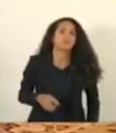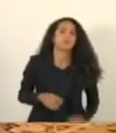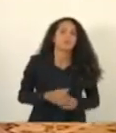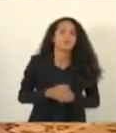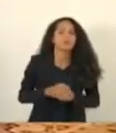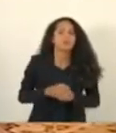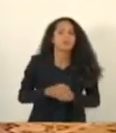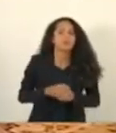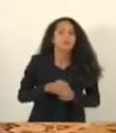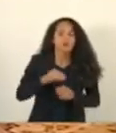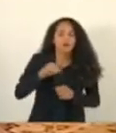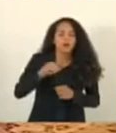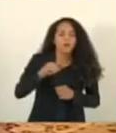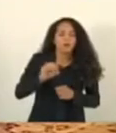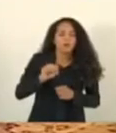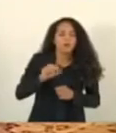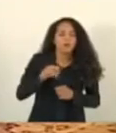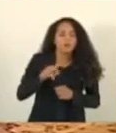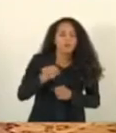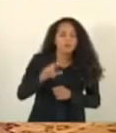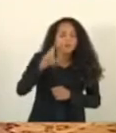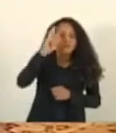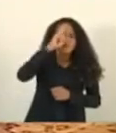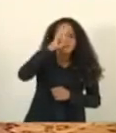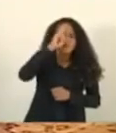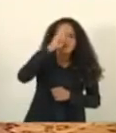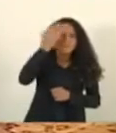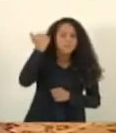Musk, aquele mega